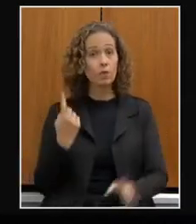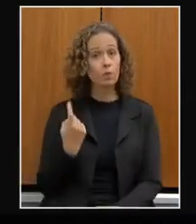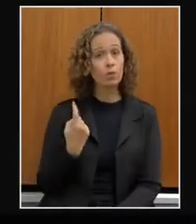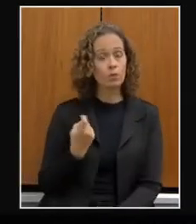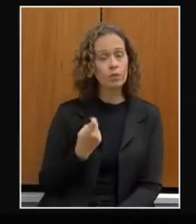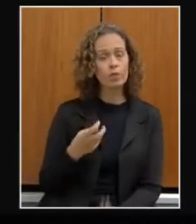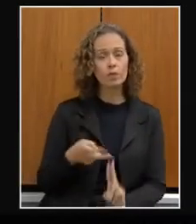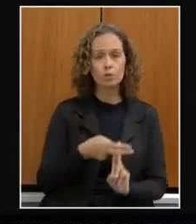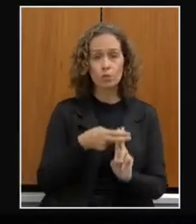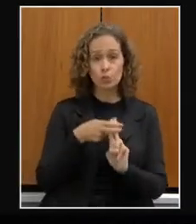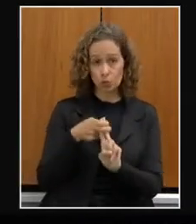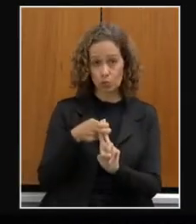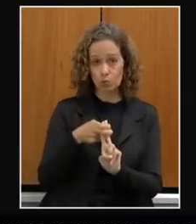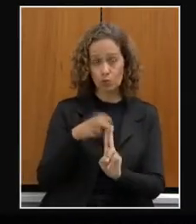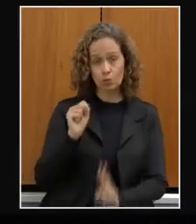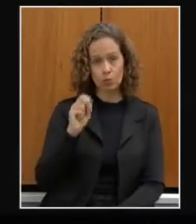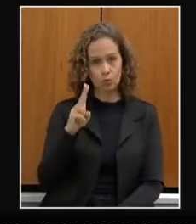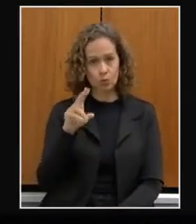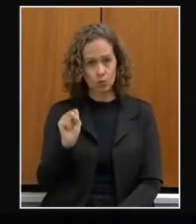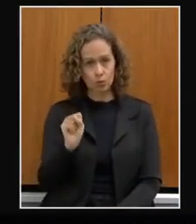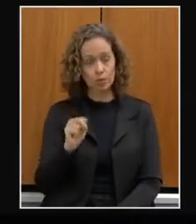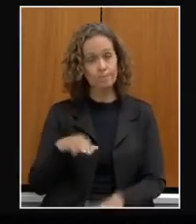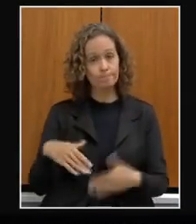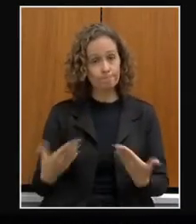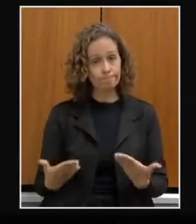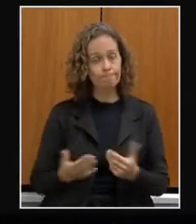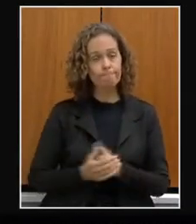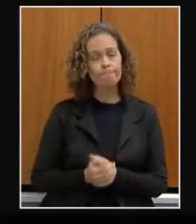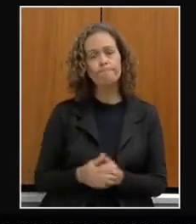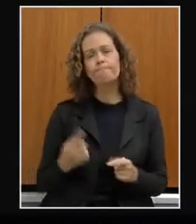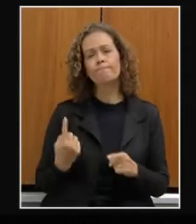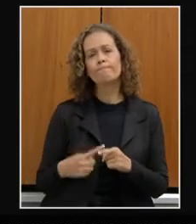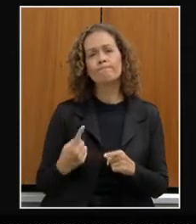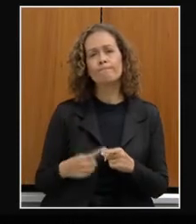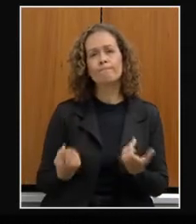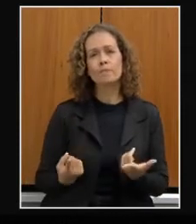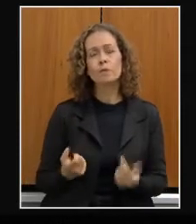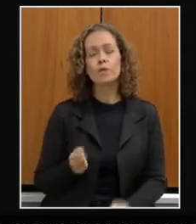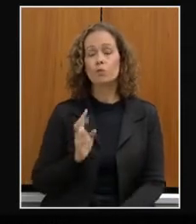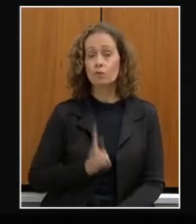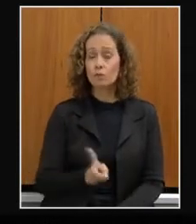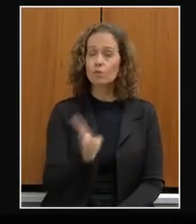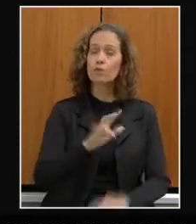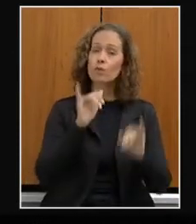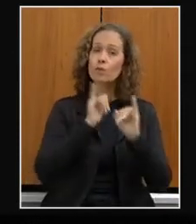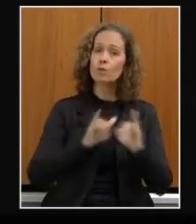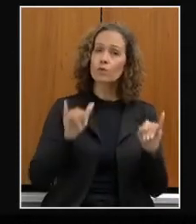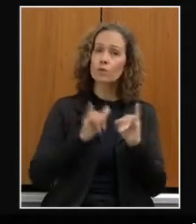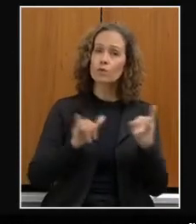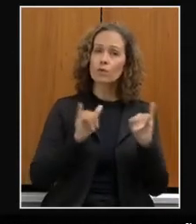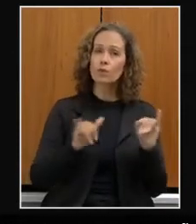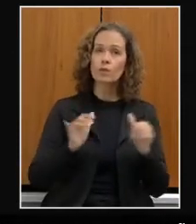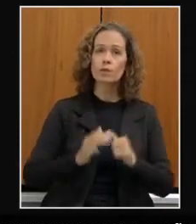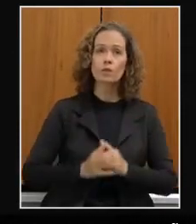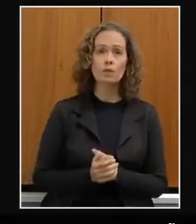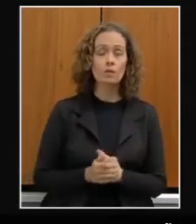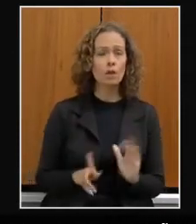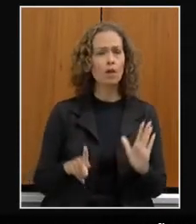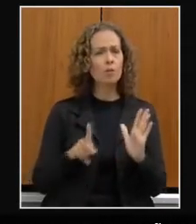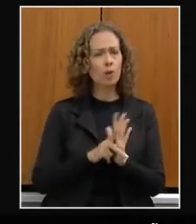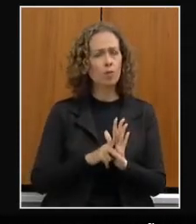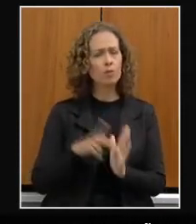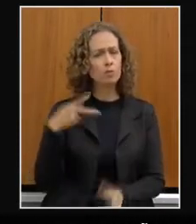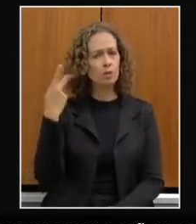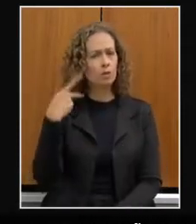acho que esse deve ser o encaminhamento porque no fundo eu continuo dizendo que não é função de parlamentar e